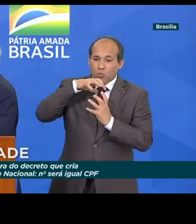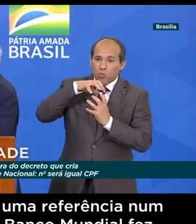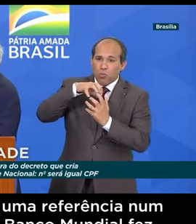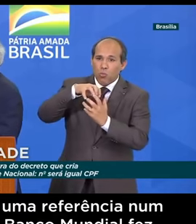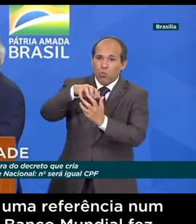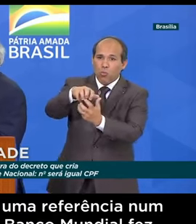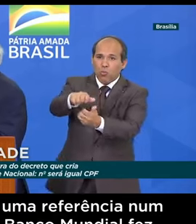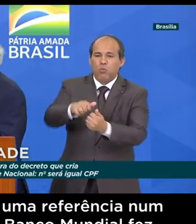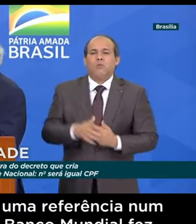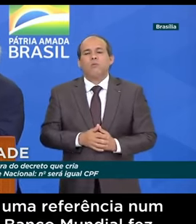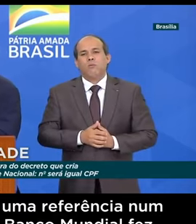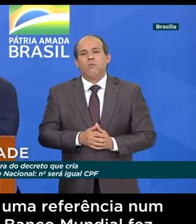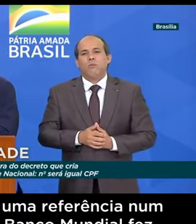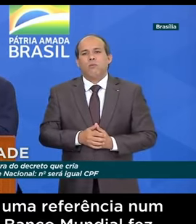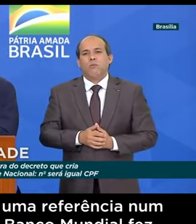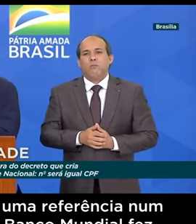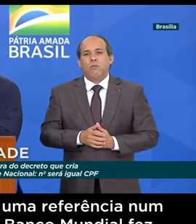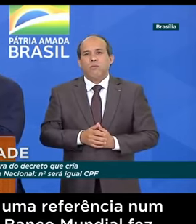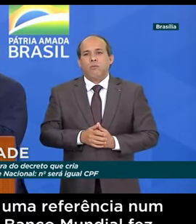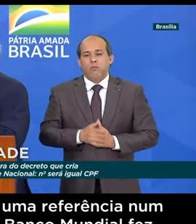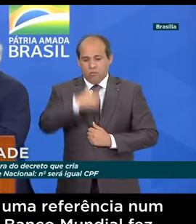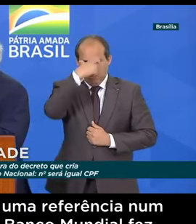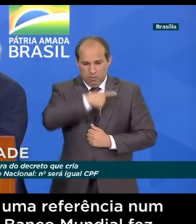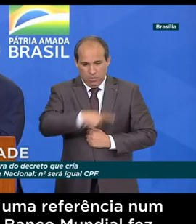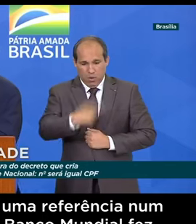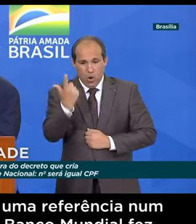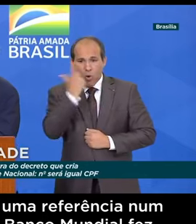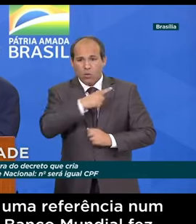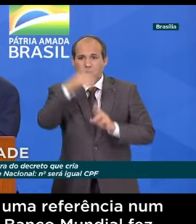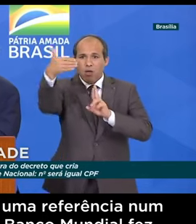e conseguiu ser uma referência